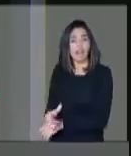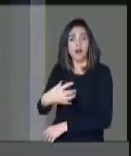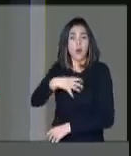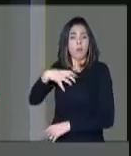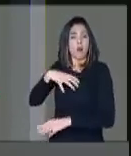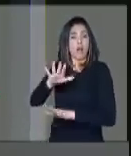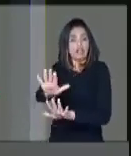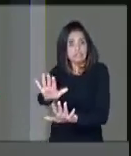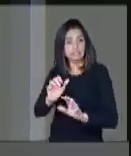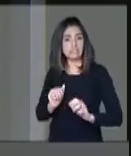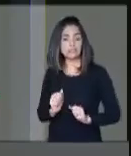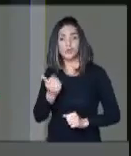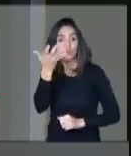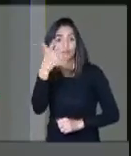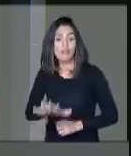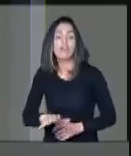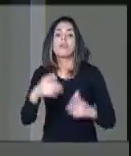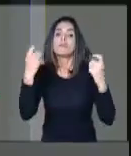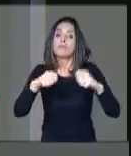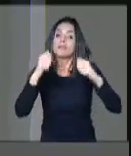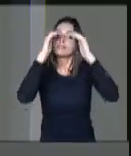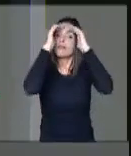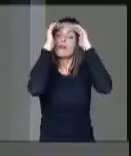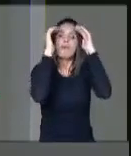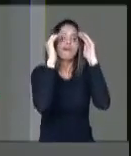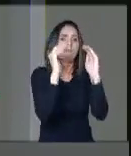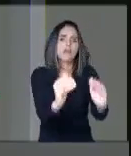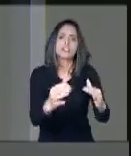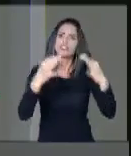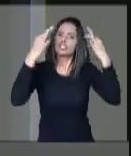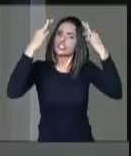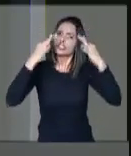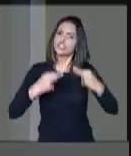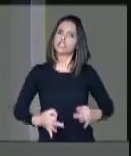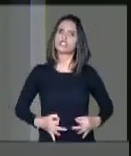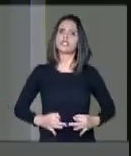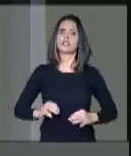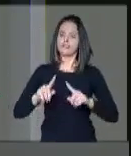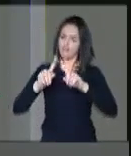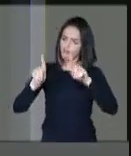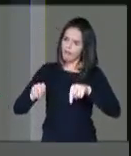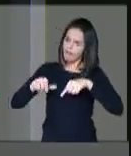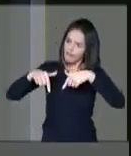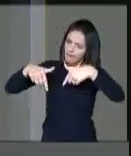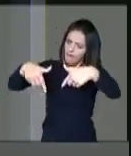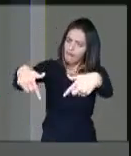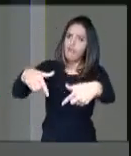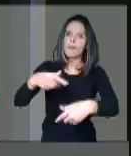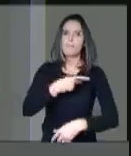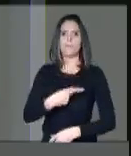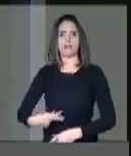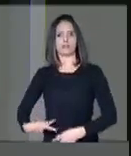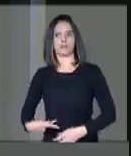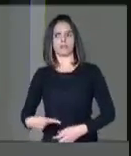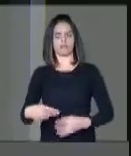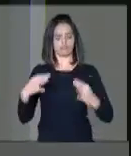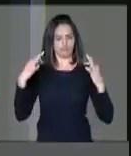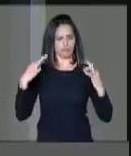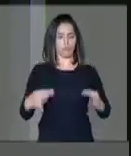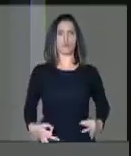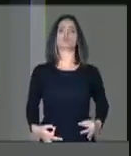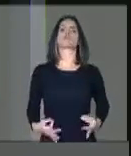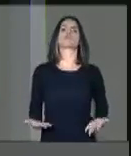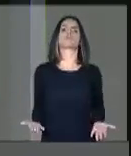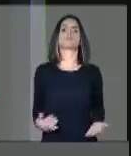comporte assim. É preciso respeitar a dignidade do cargo, a postura que deve ter um presidente da